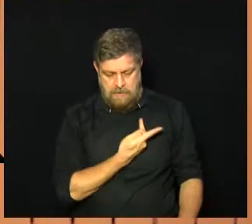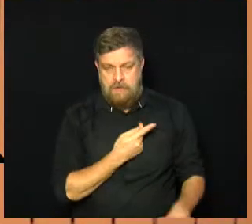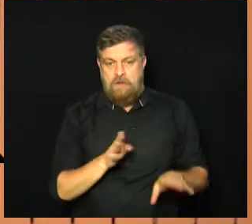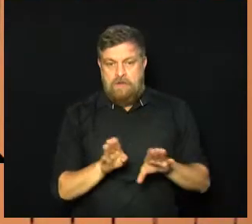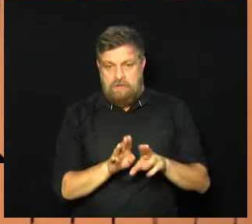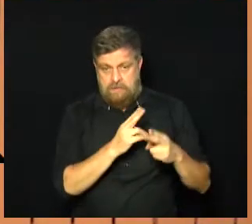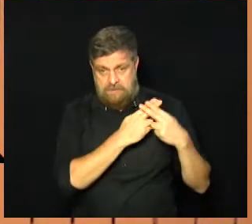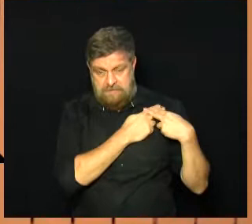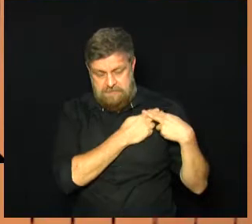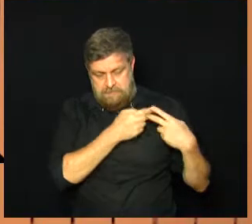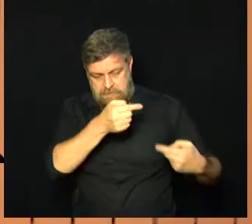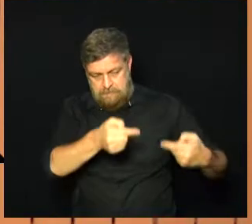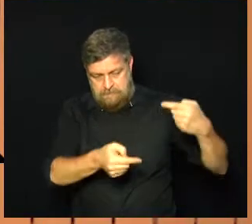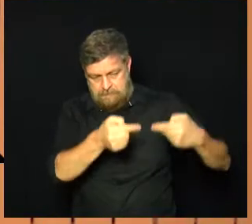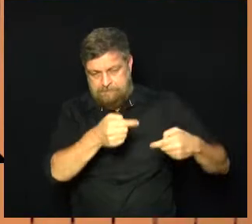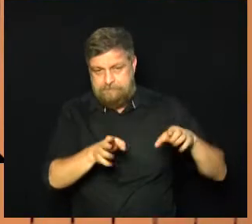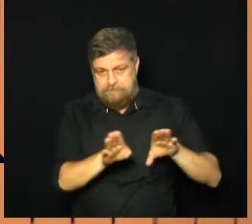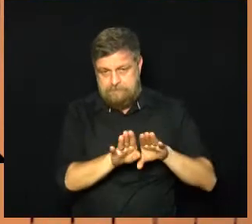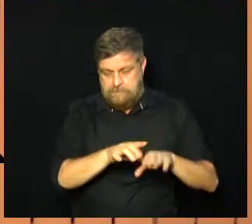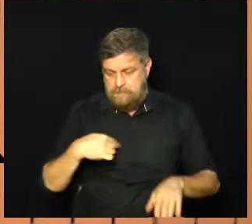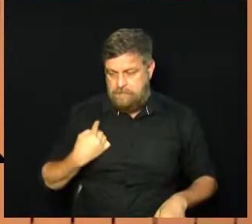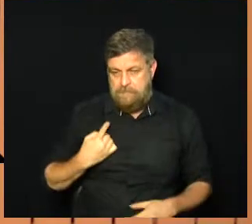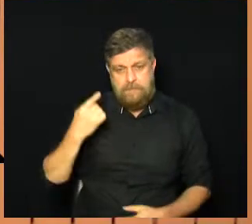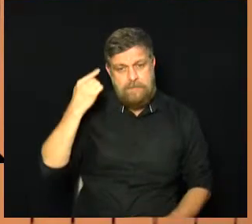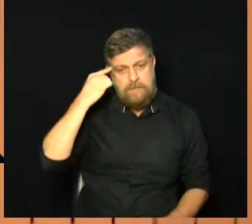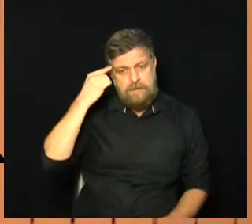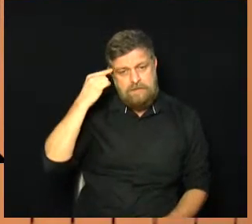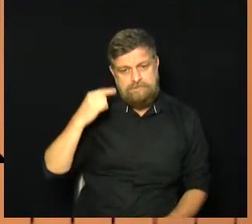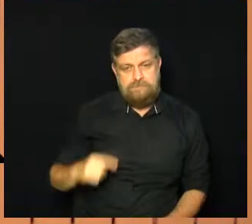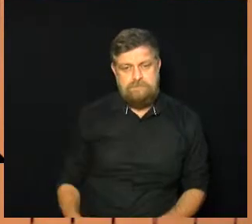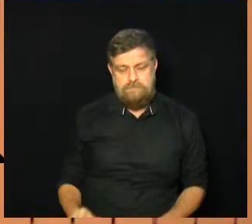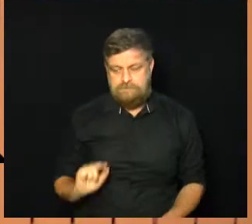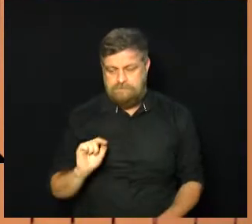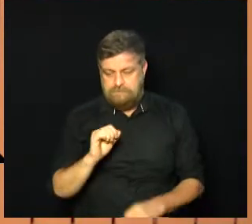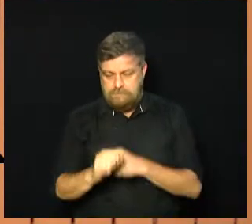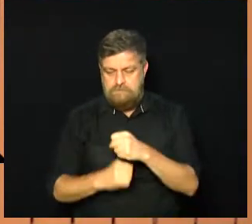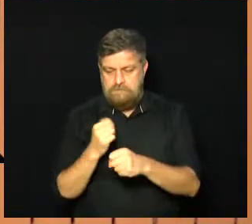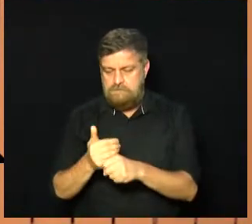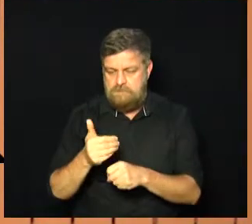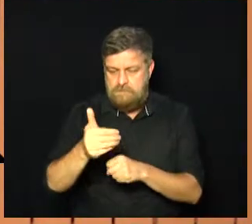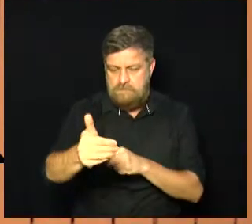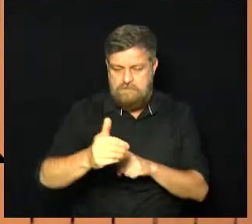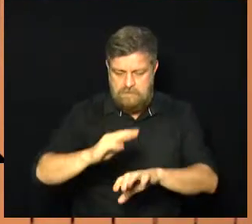aqui, né, para trazer um pouquinho do que a gente está pensando de perspectivas para o ano que vem,